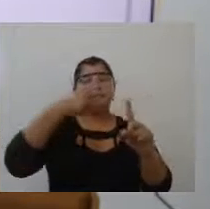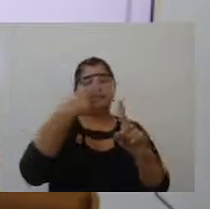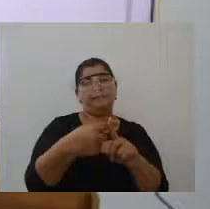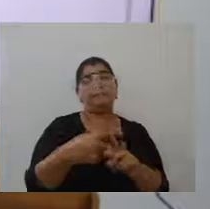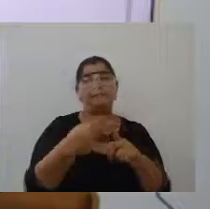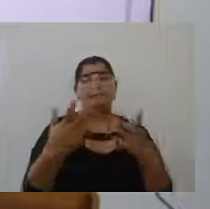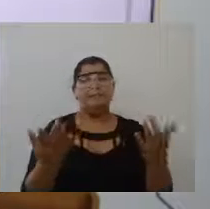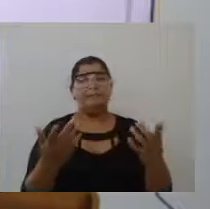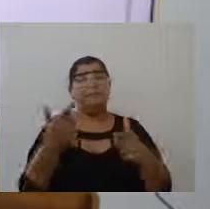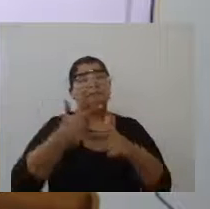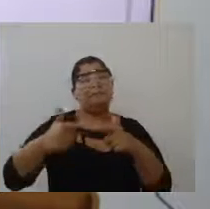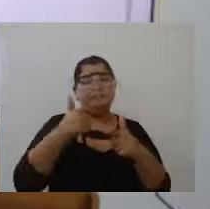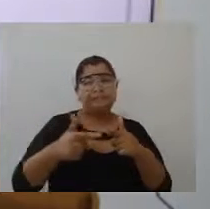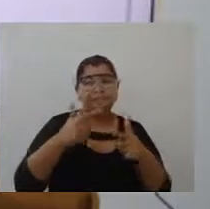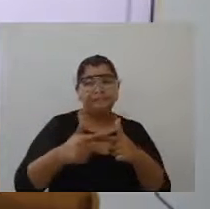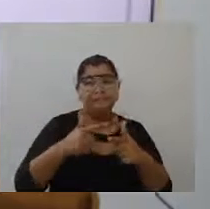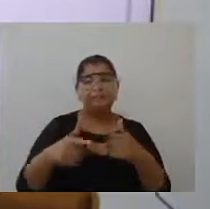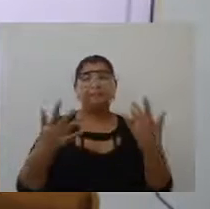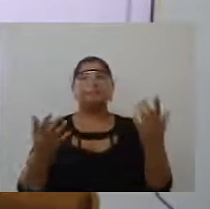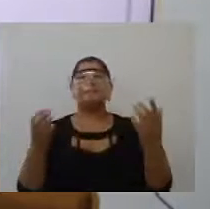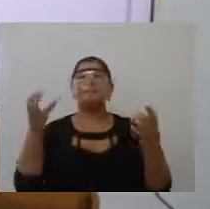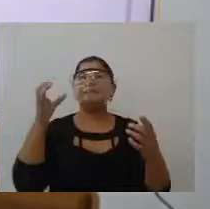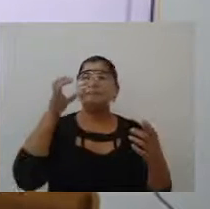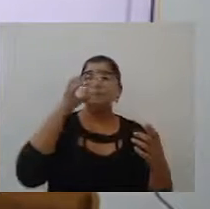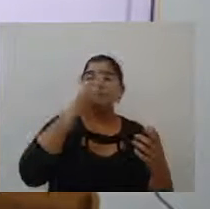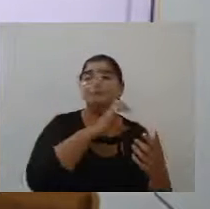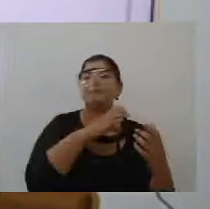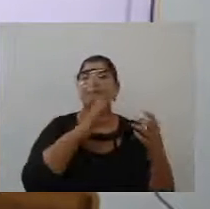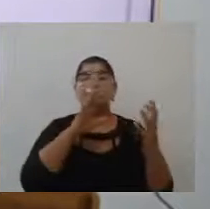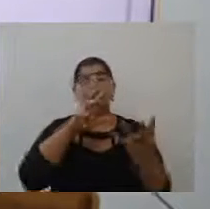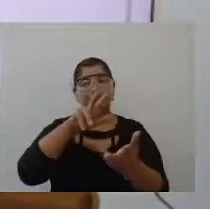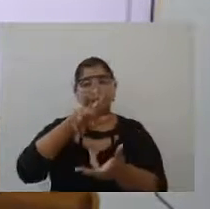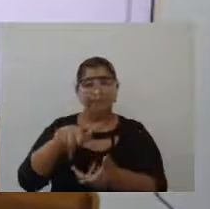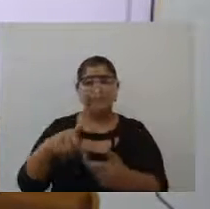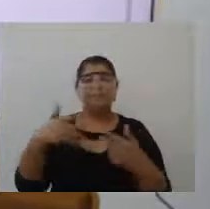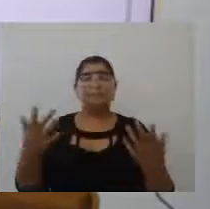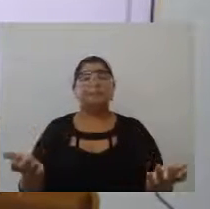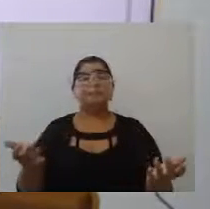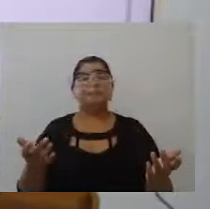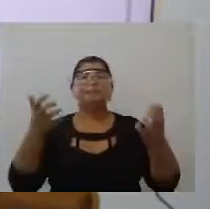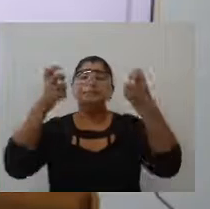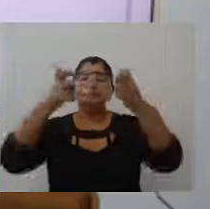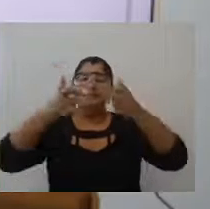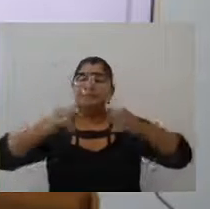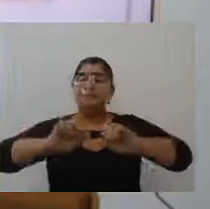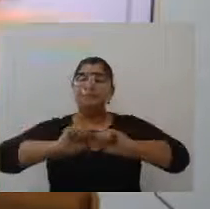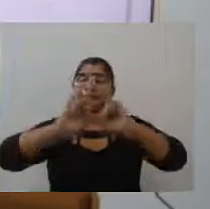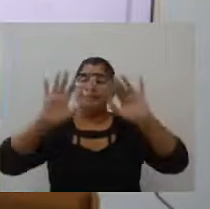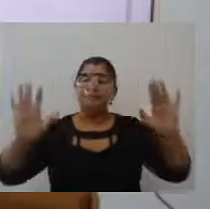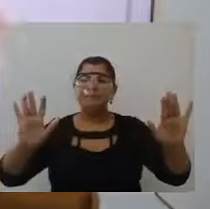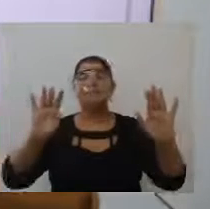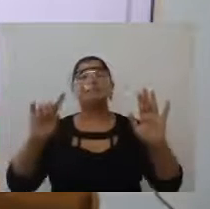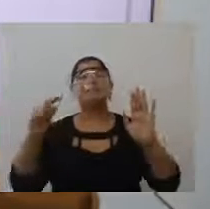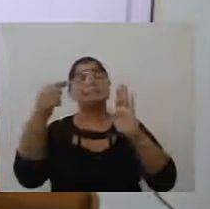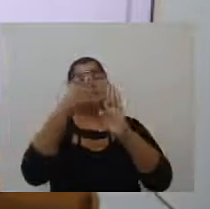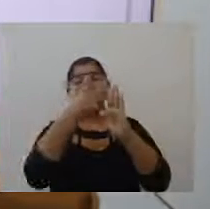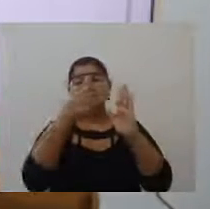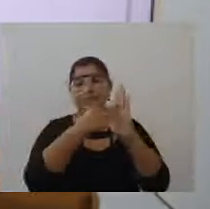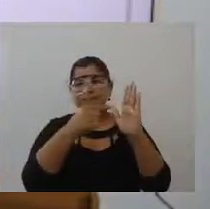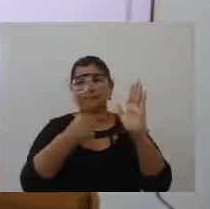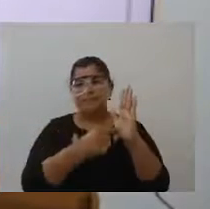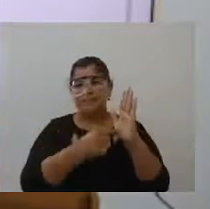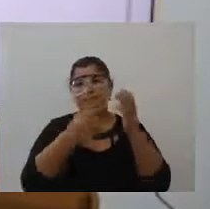mais uma consequência do aquecimento global. Faltou explicar melhor determinado ponto de vista. Isso não está